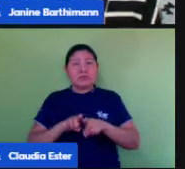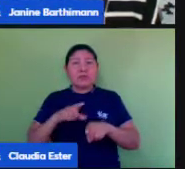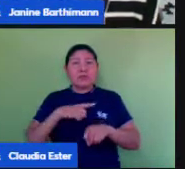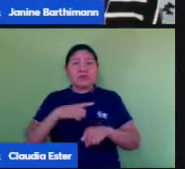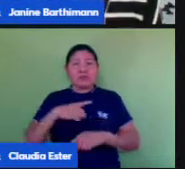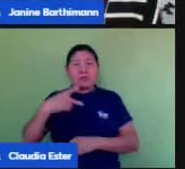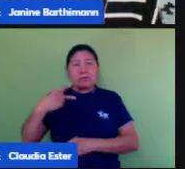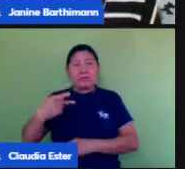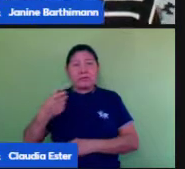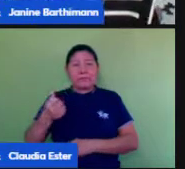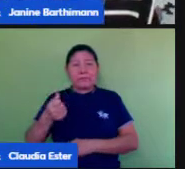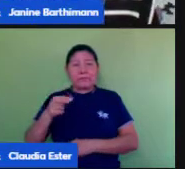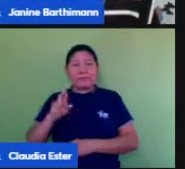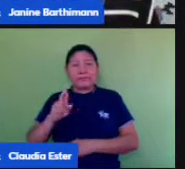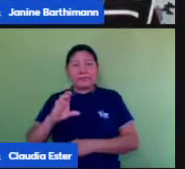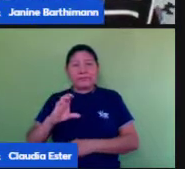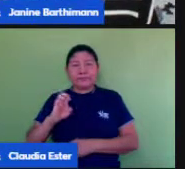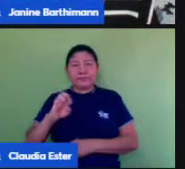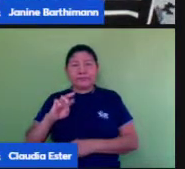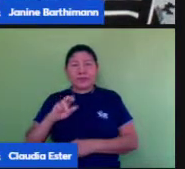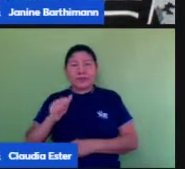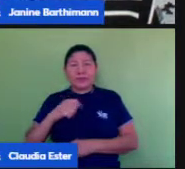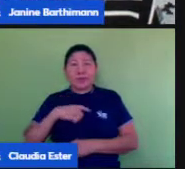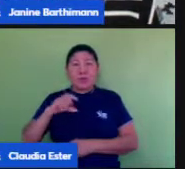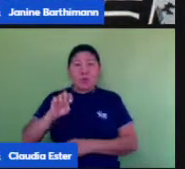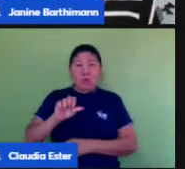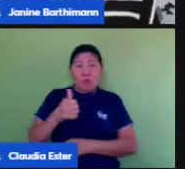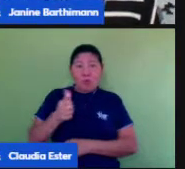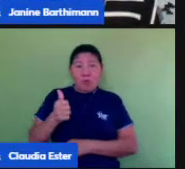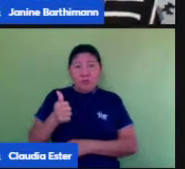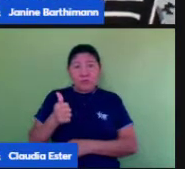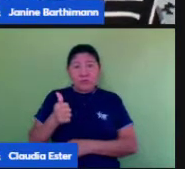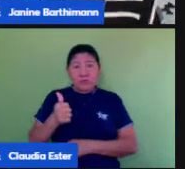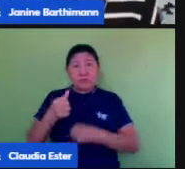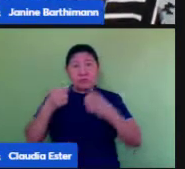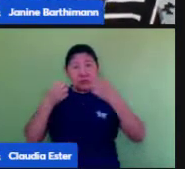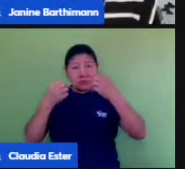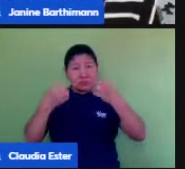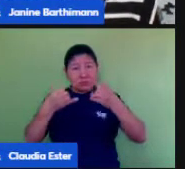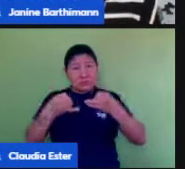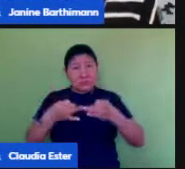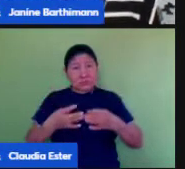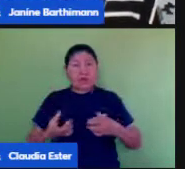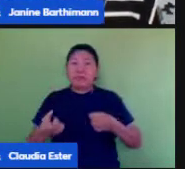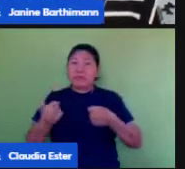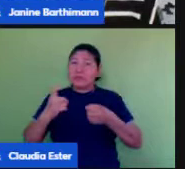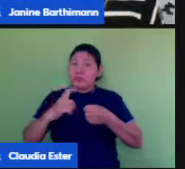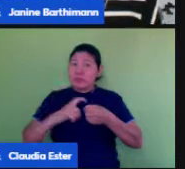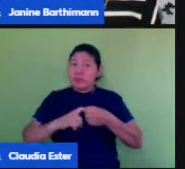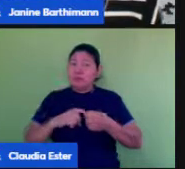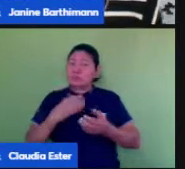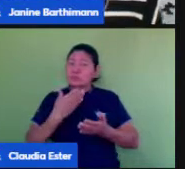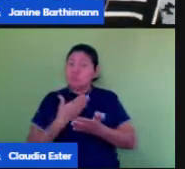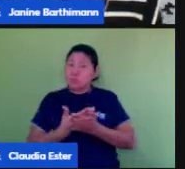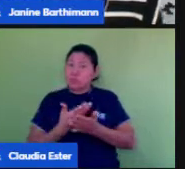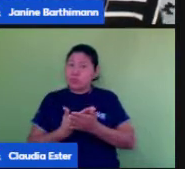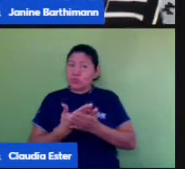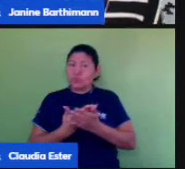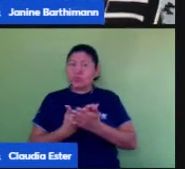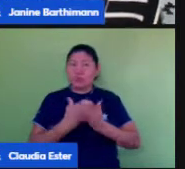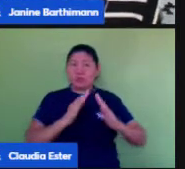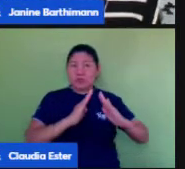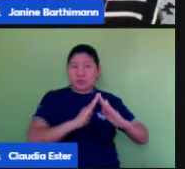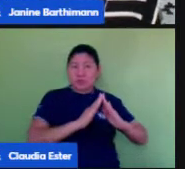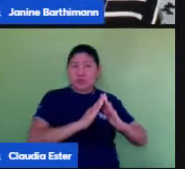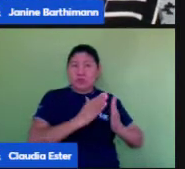Que volta a falar, aliás, desculpa, que fala da volta às aulas, né? Então, a REME